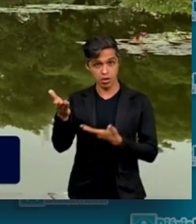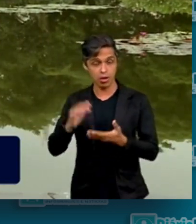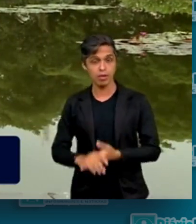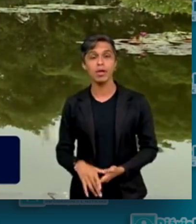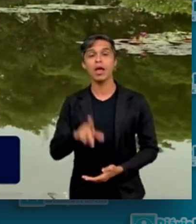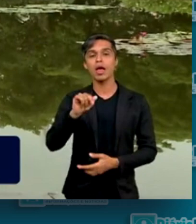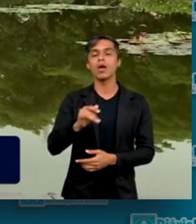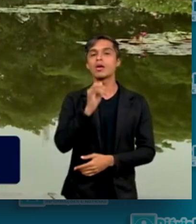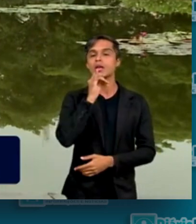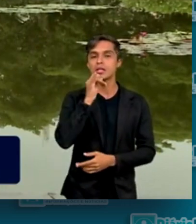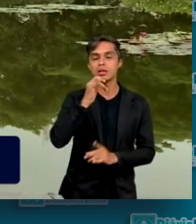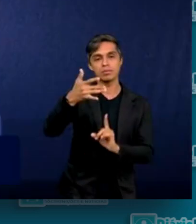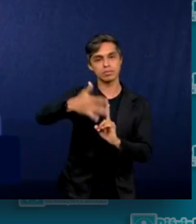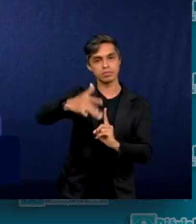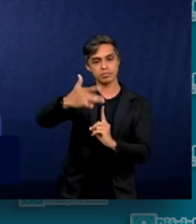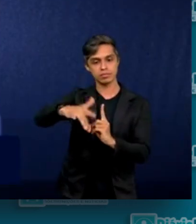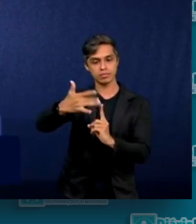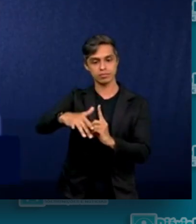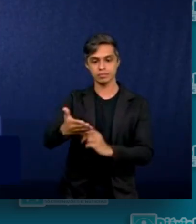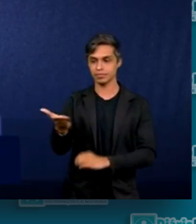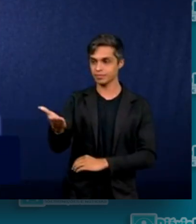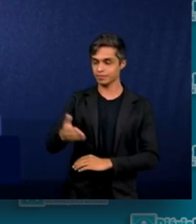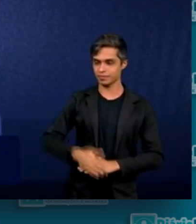de capacitismo.